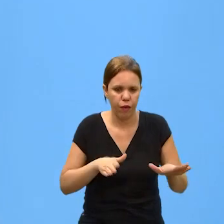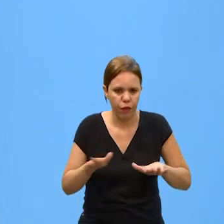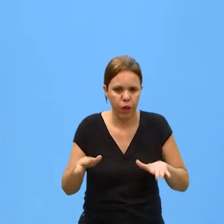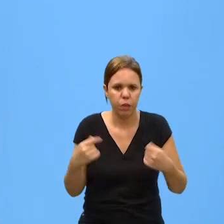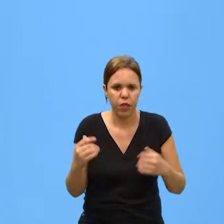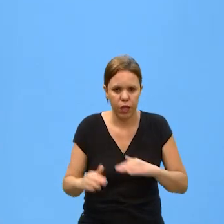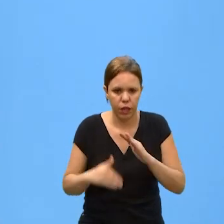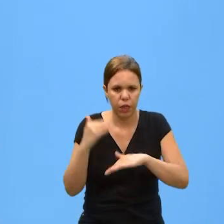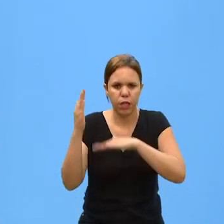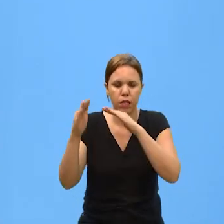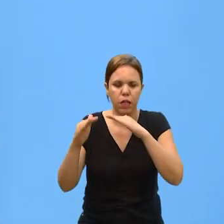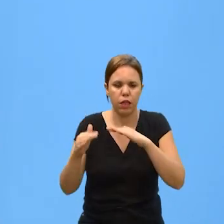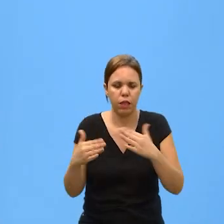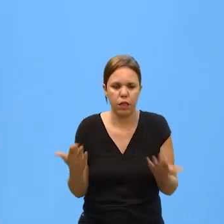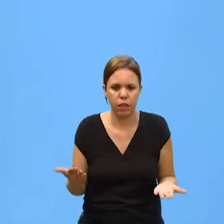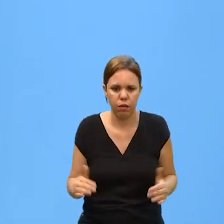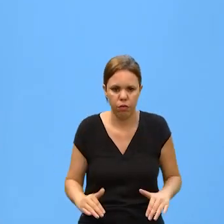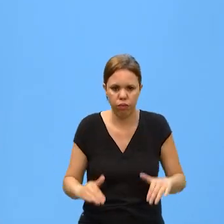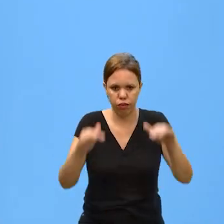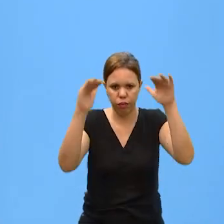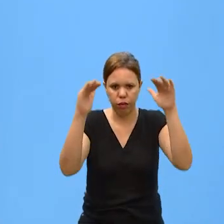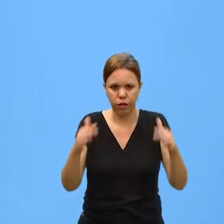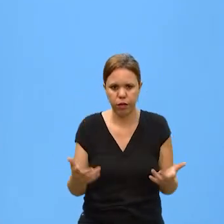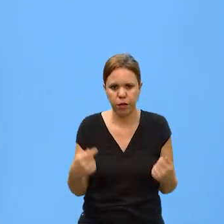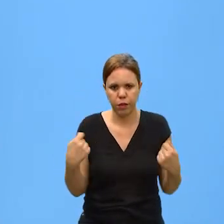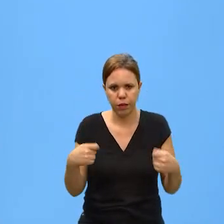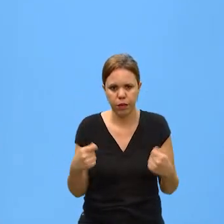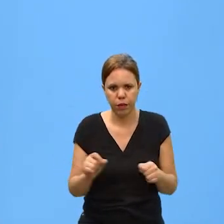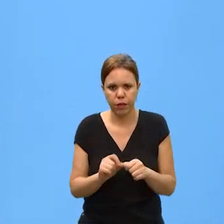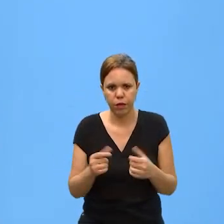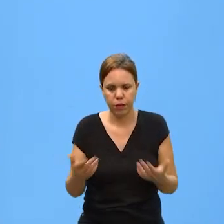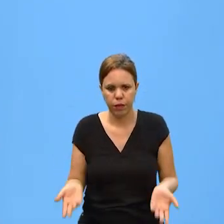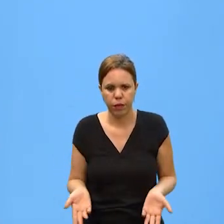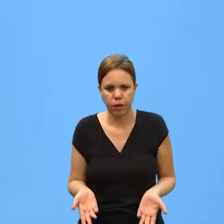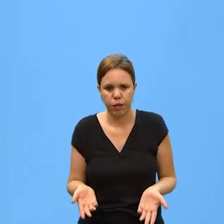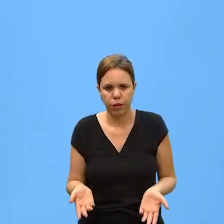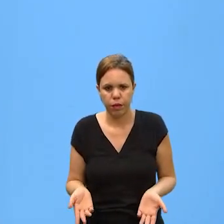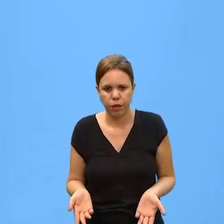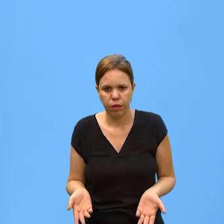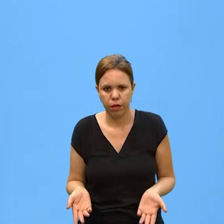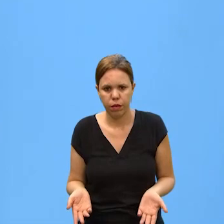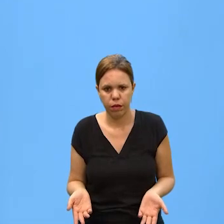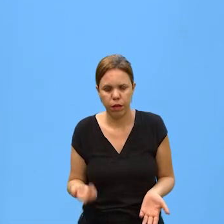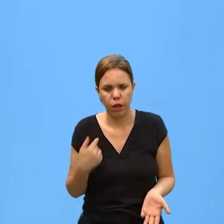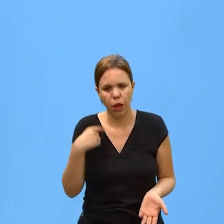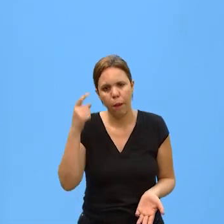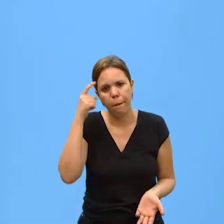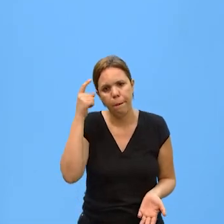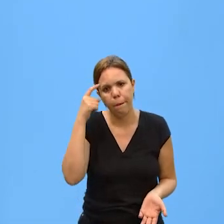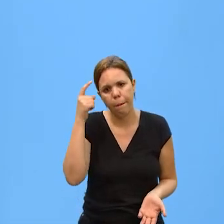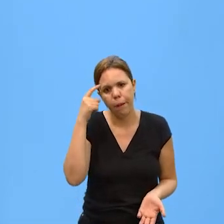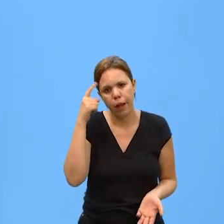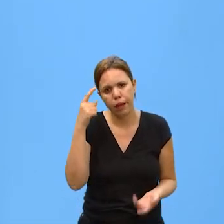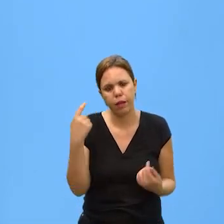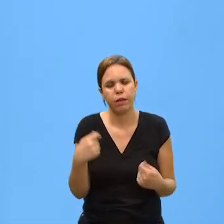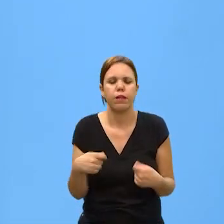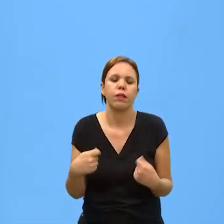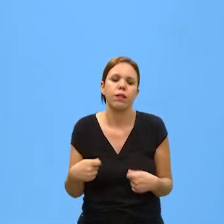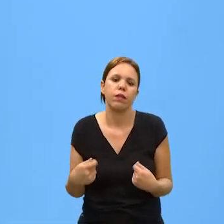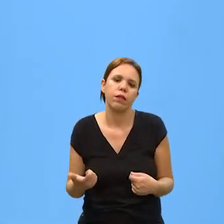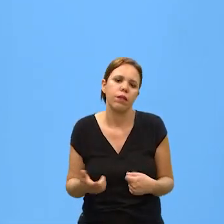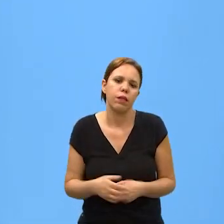quais, elas precisam começar a crescer para começar a desenvolver, para ver o que é necessário ser feito. Então, eu penso que